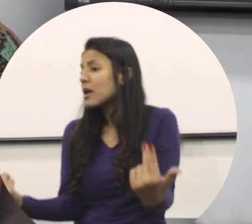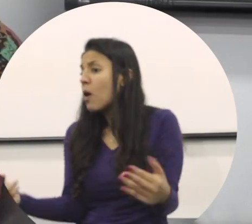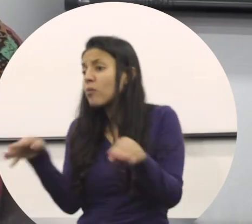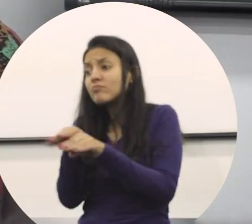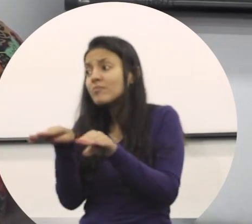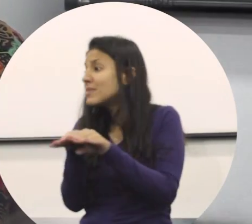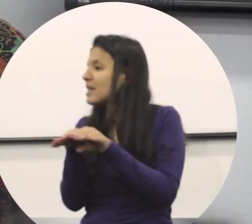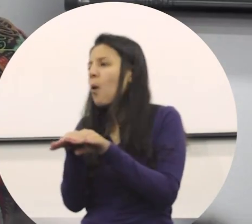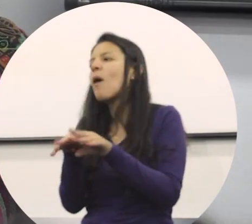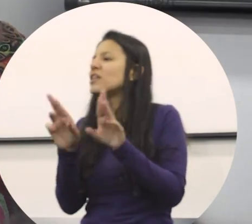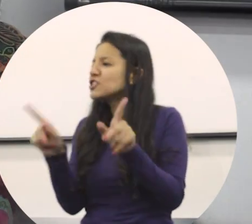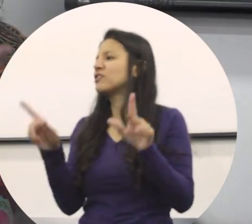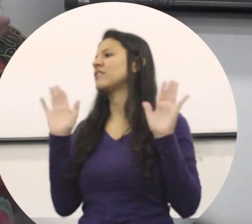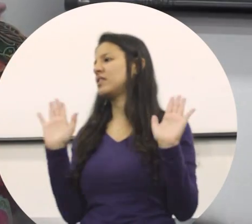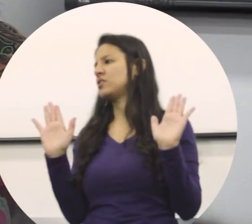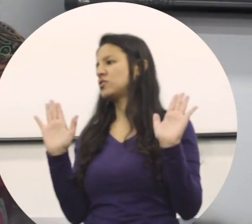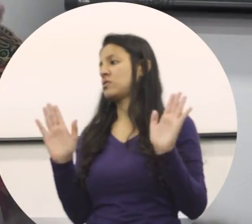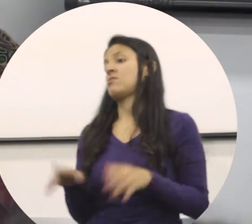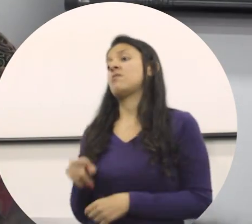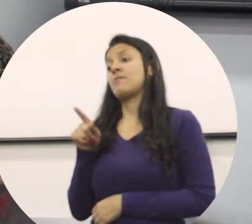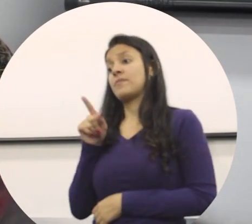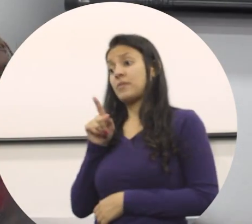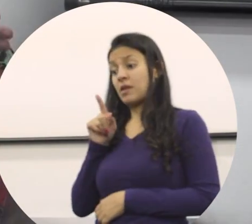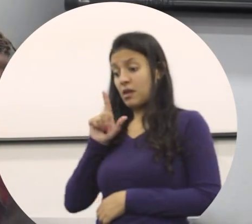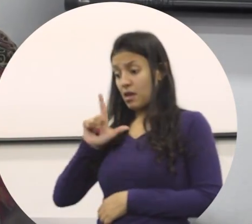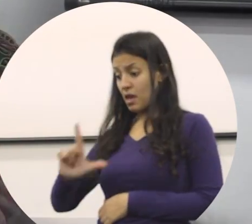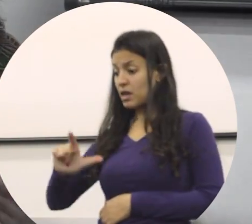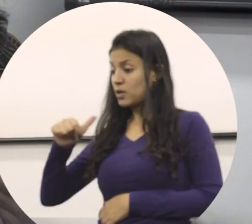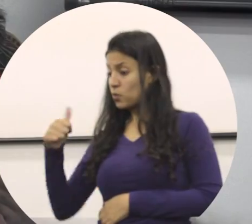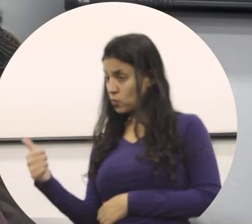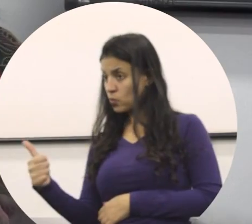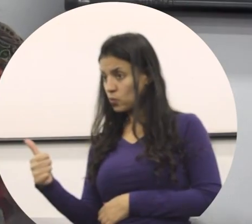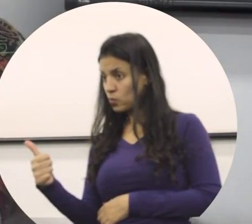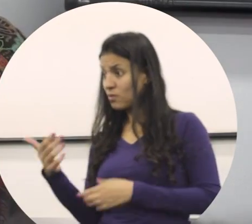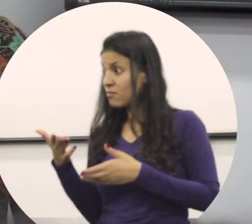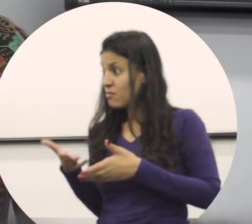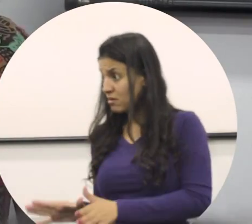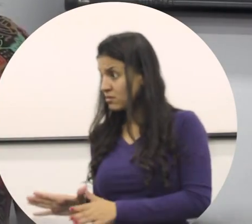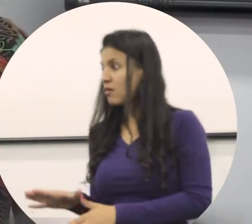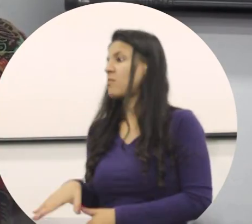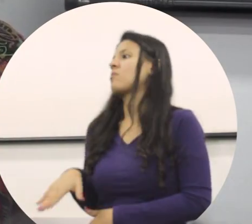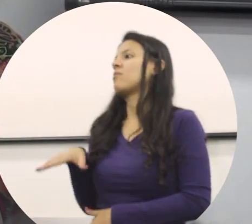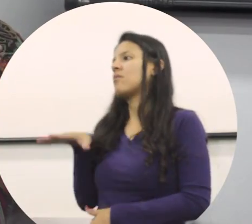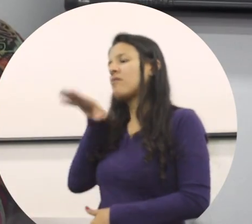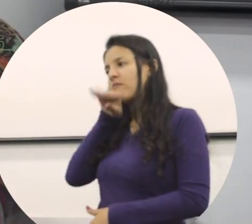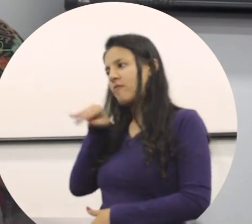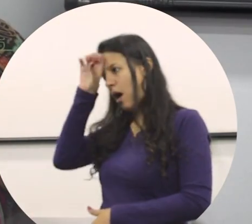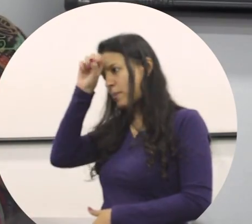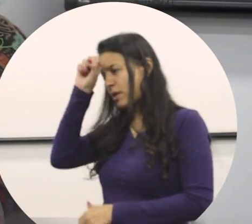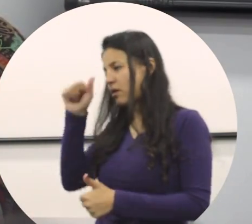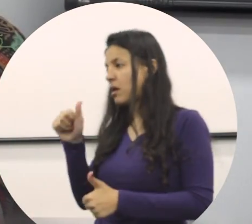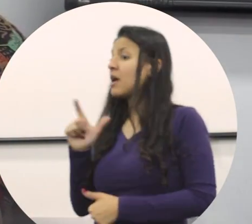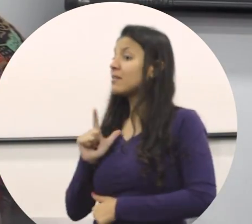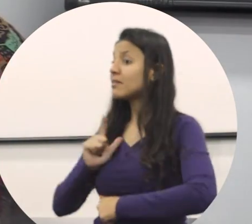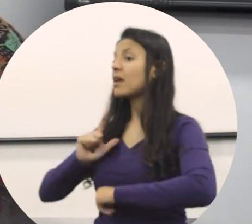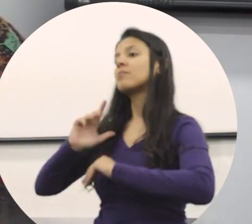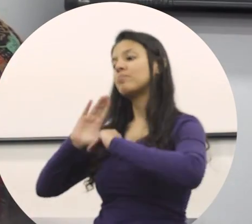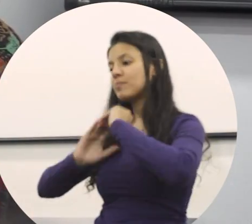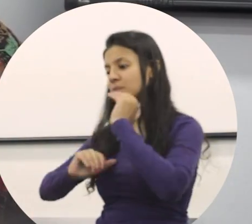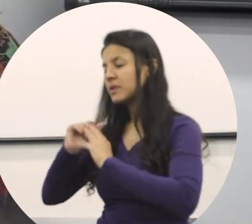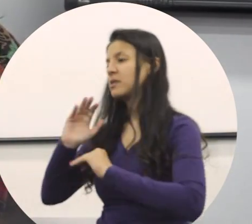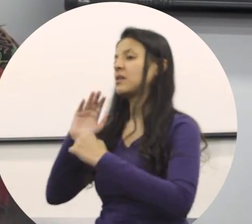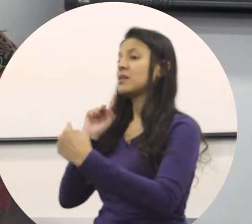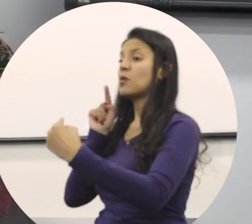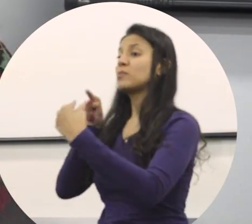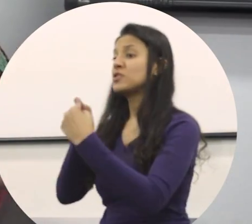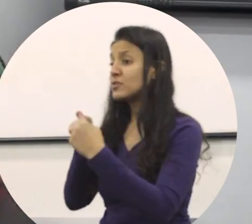línguas diferentes, porque uma é L1, é língua materna. Tem objetivos específicos e habilidades específicas para